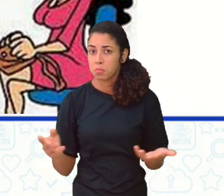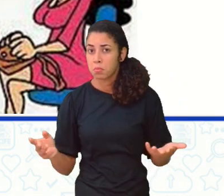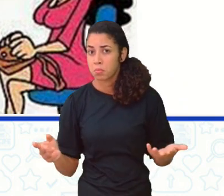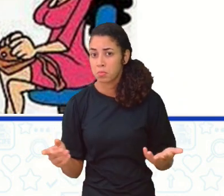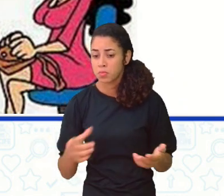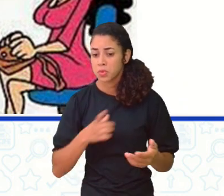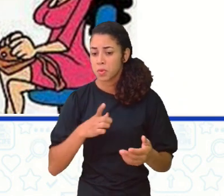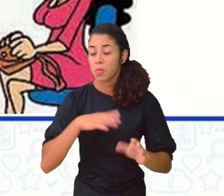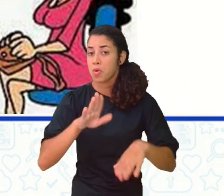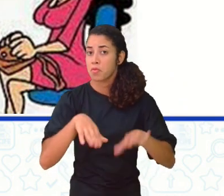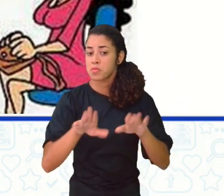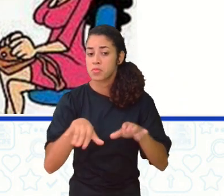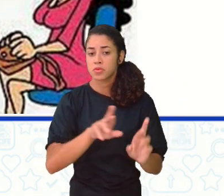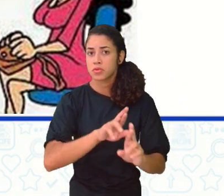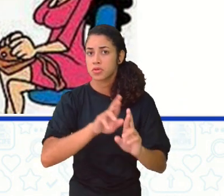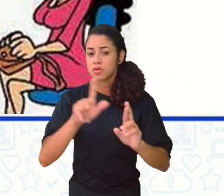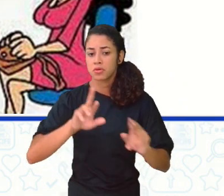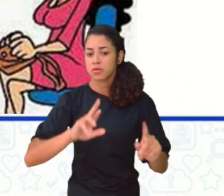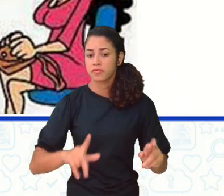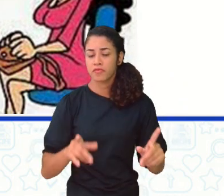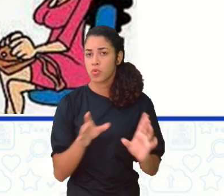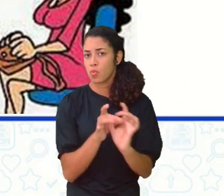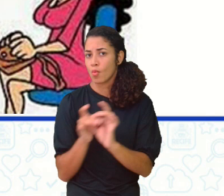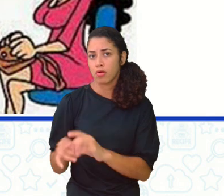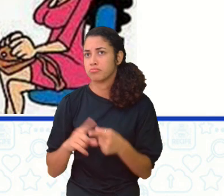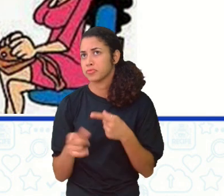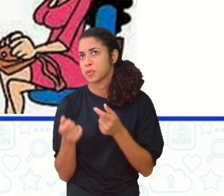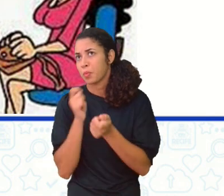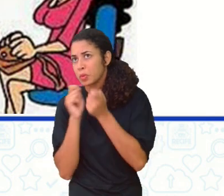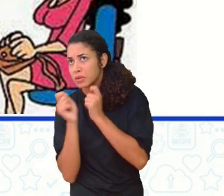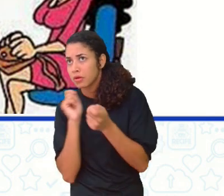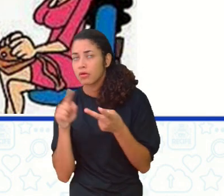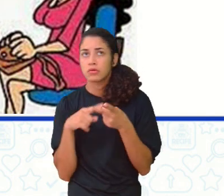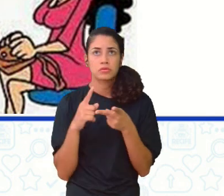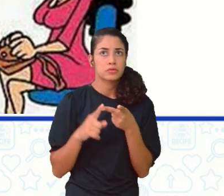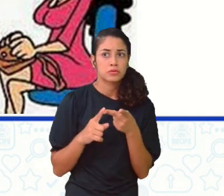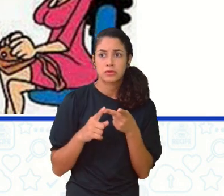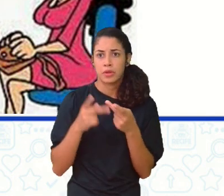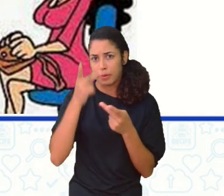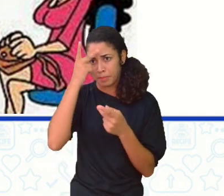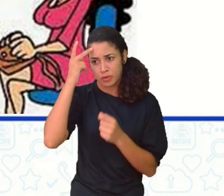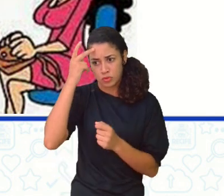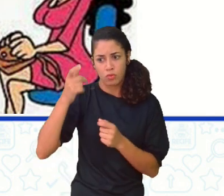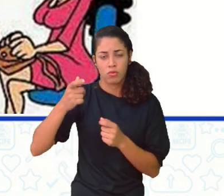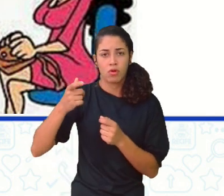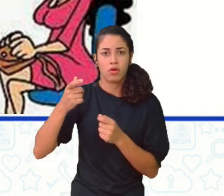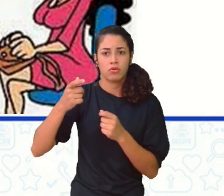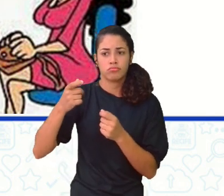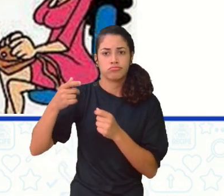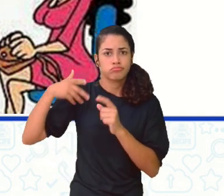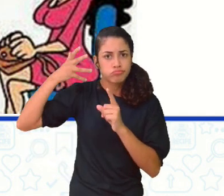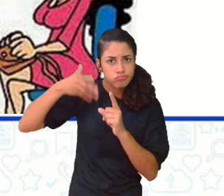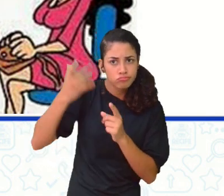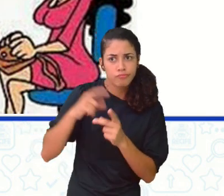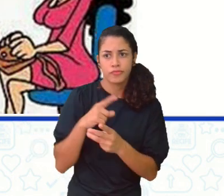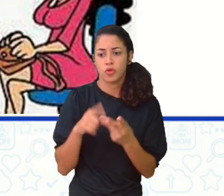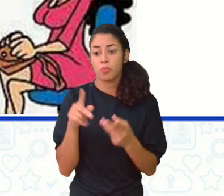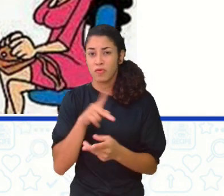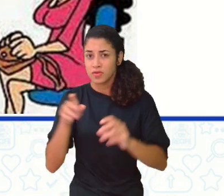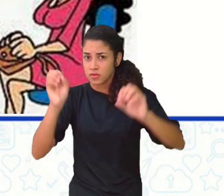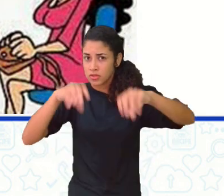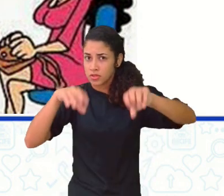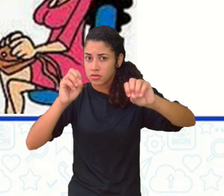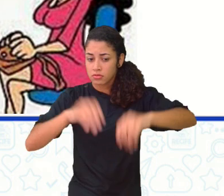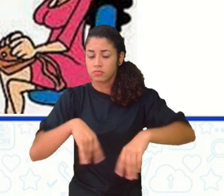Em diferentes contextos, como numa reportagem, por autoridades discursando, pelo professor em sala de aula, né? O